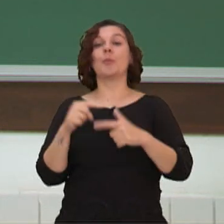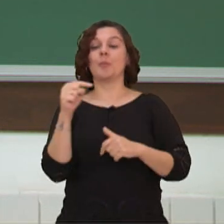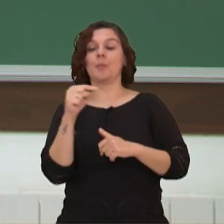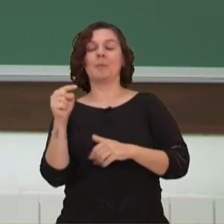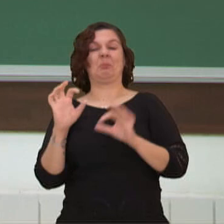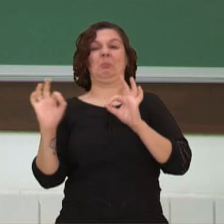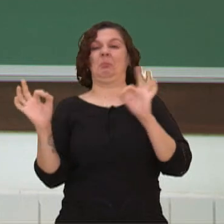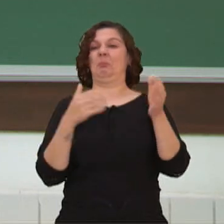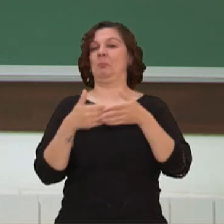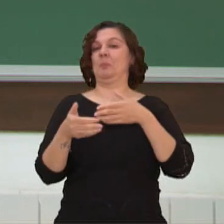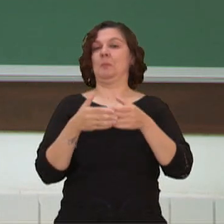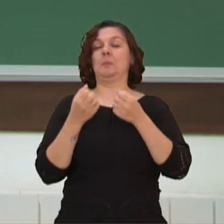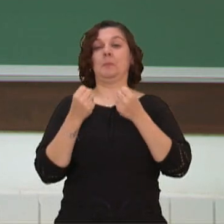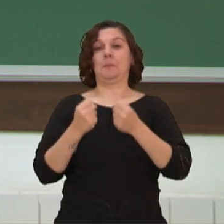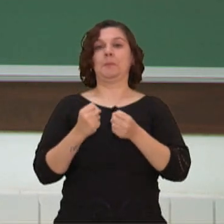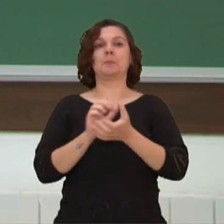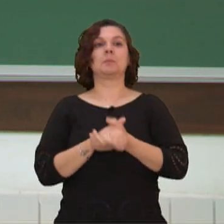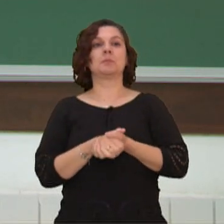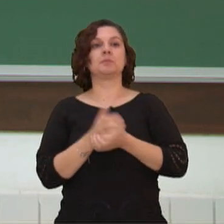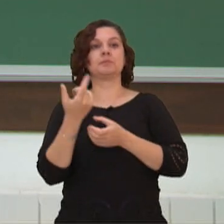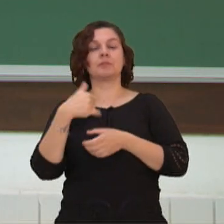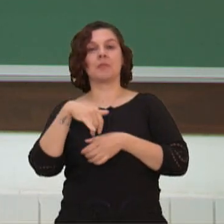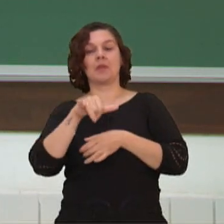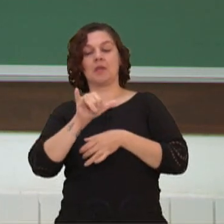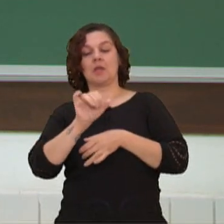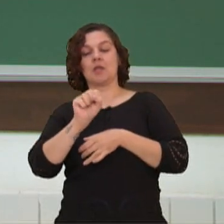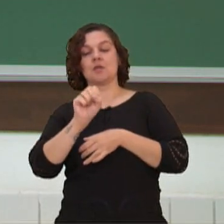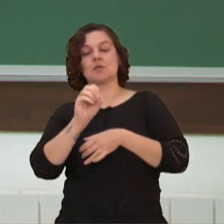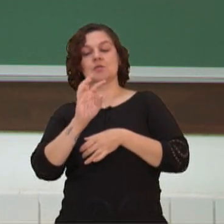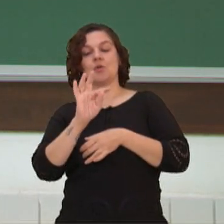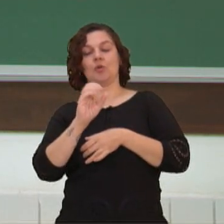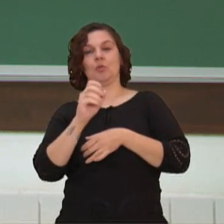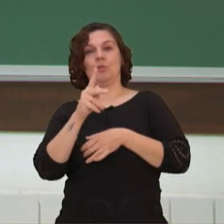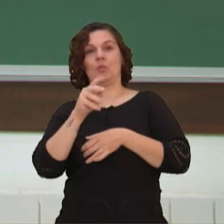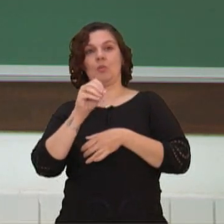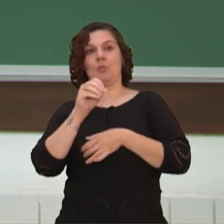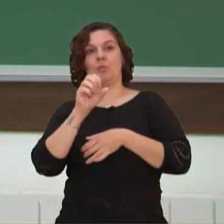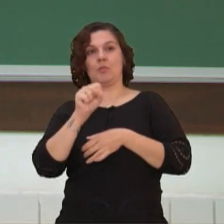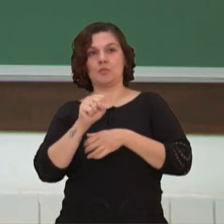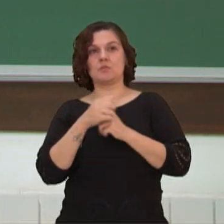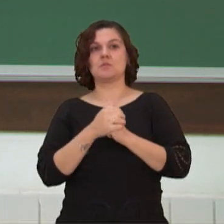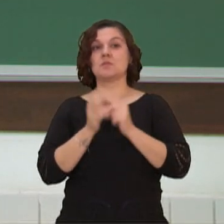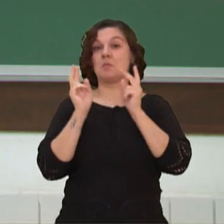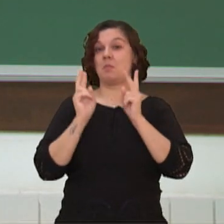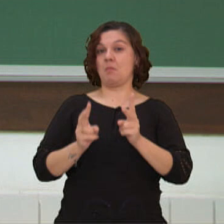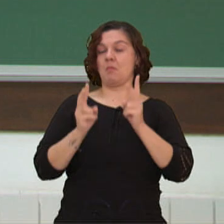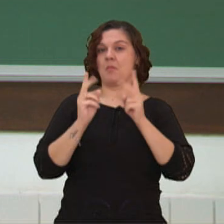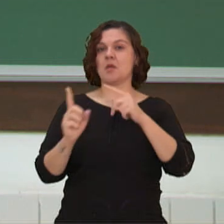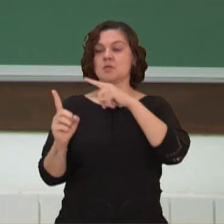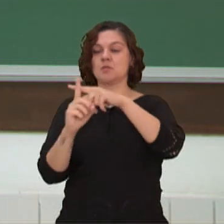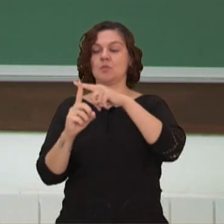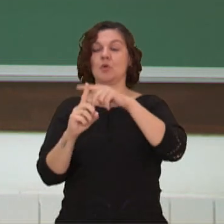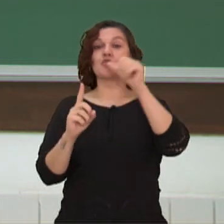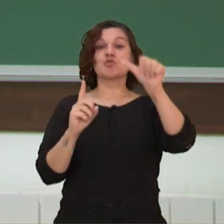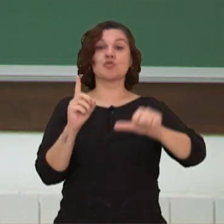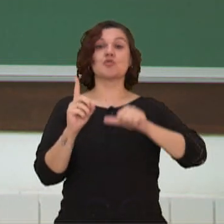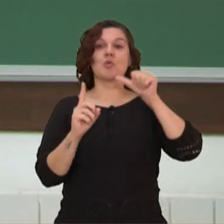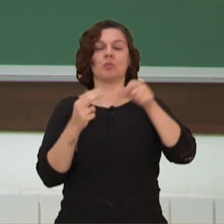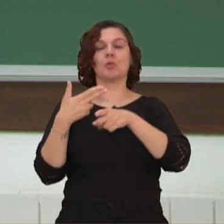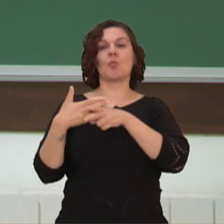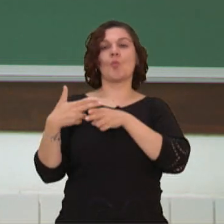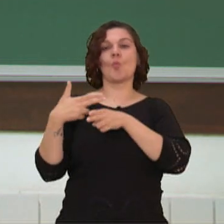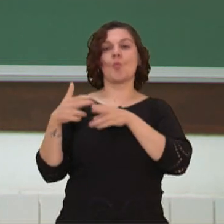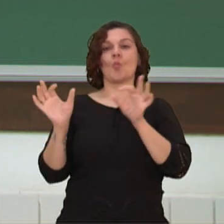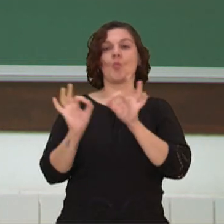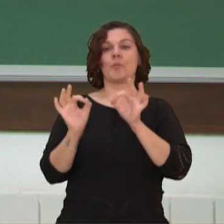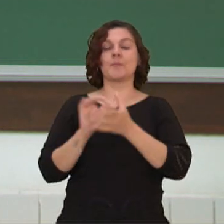insignificante. Isótopos. Mesmo número de prótons. Varia só a quantidade de